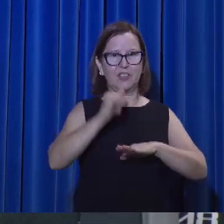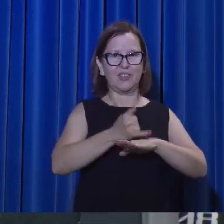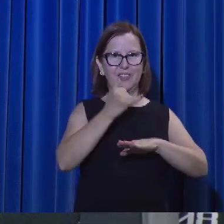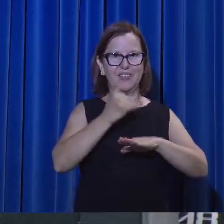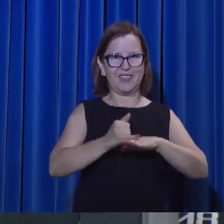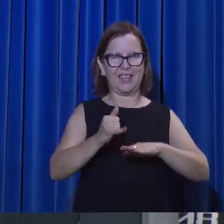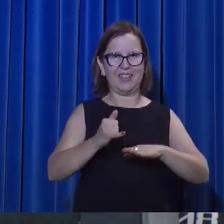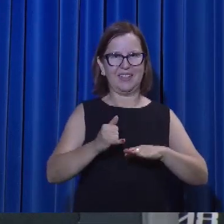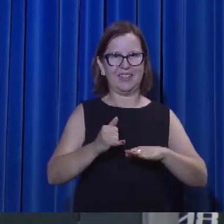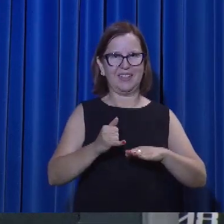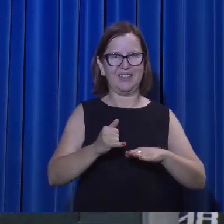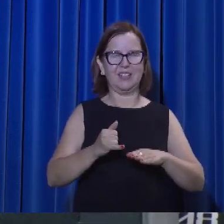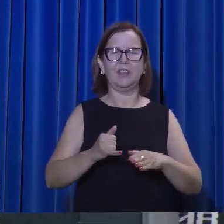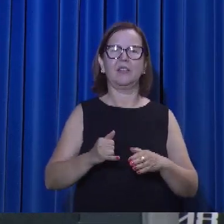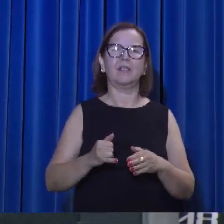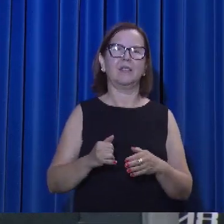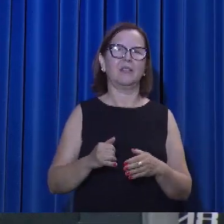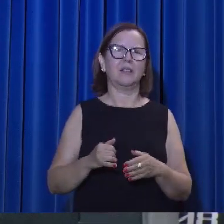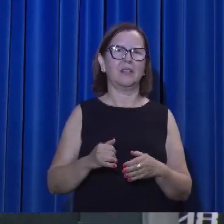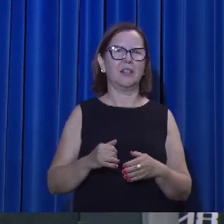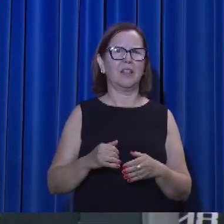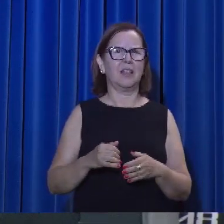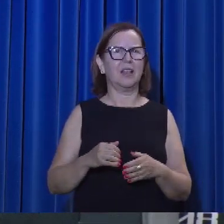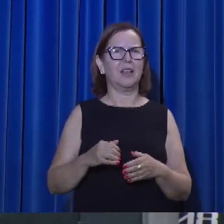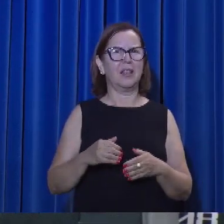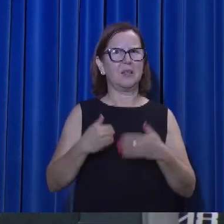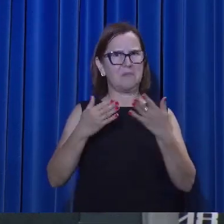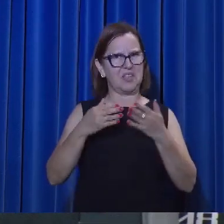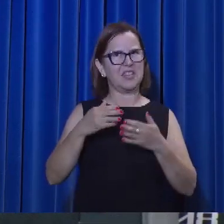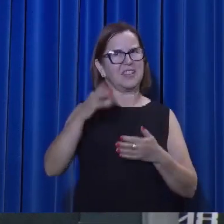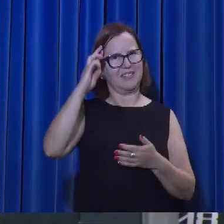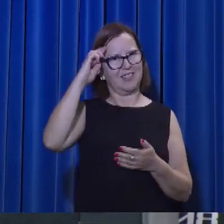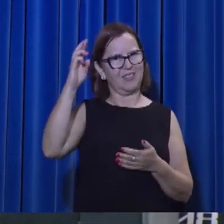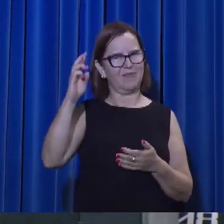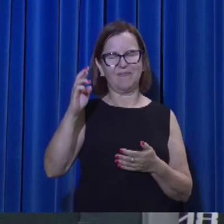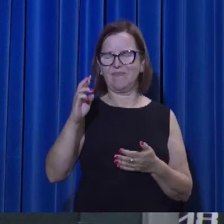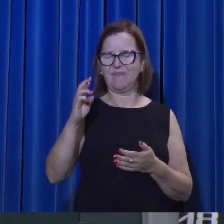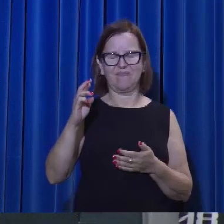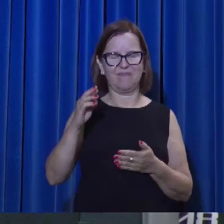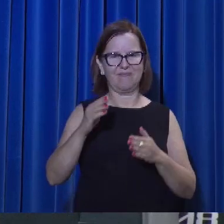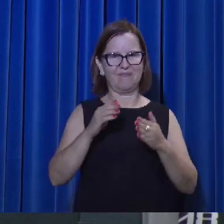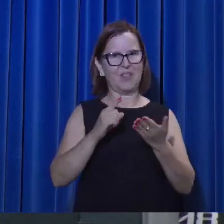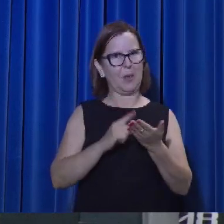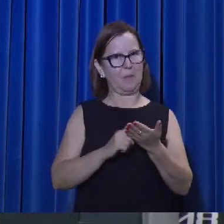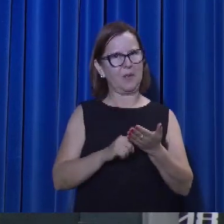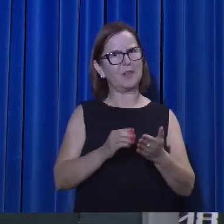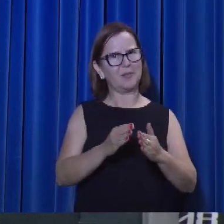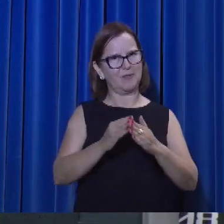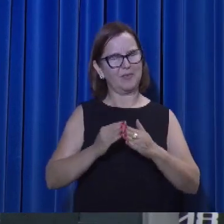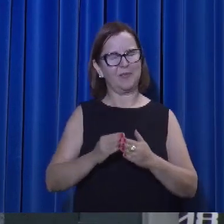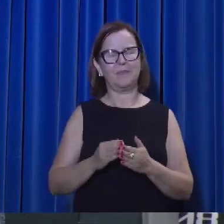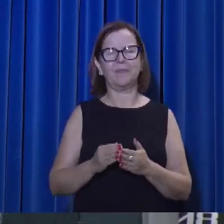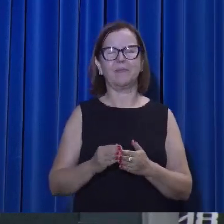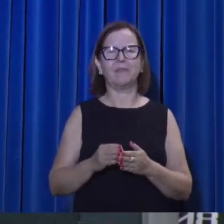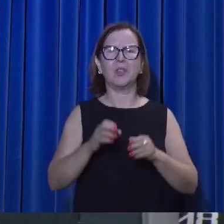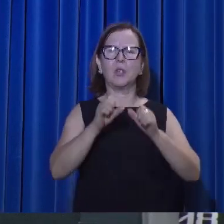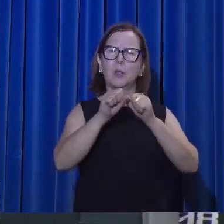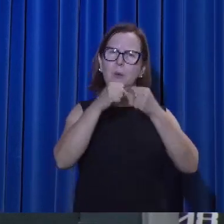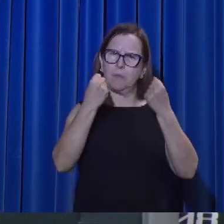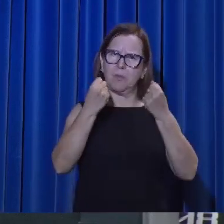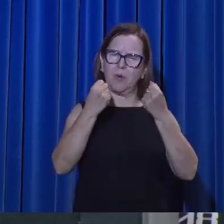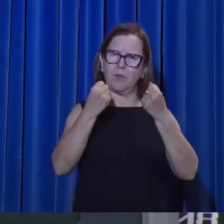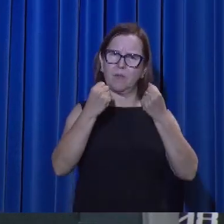palmas pelo caminho, por acaso era dele? Não, era emprestado. E o pão que foi por